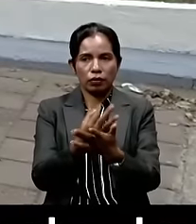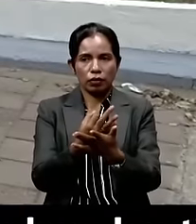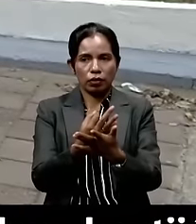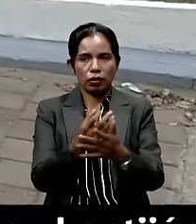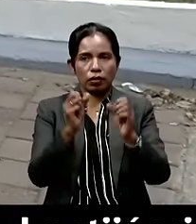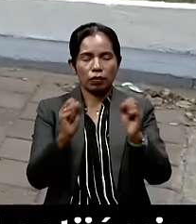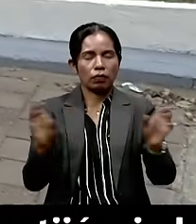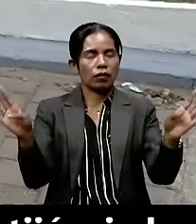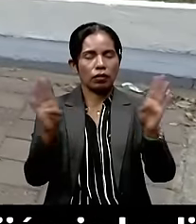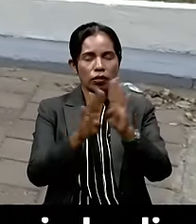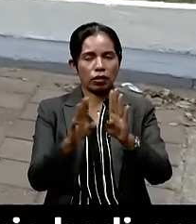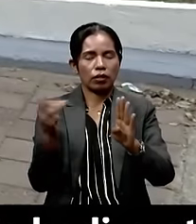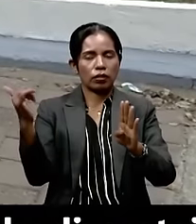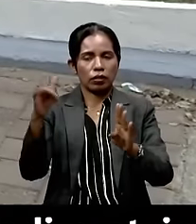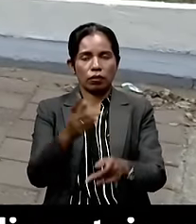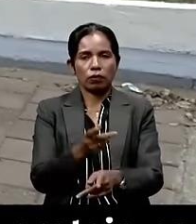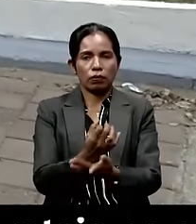bele taka sira nia kreditu.